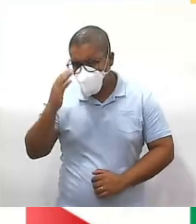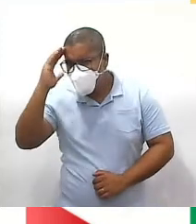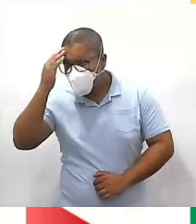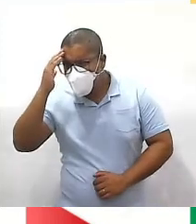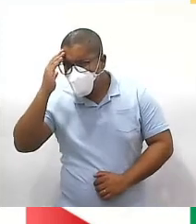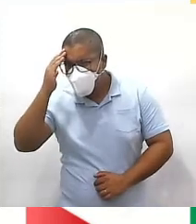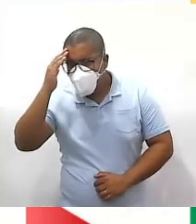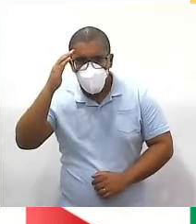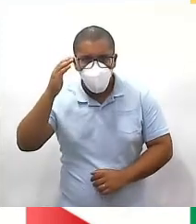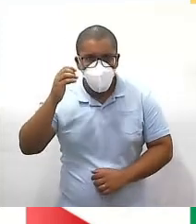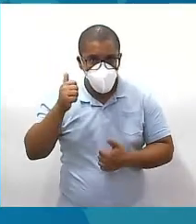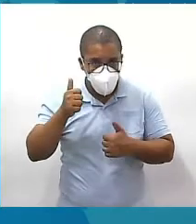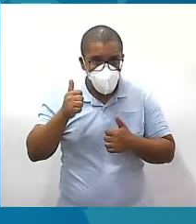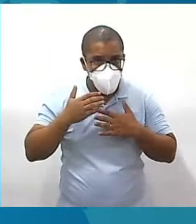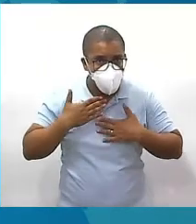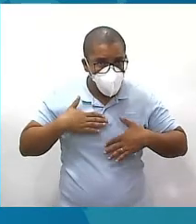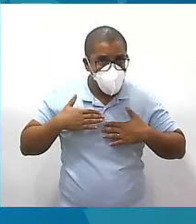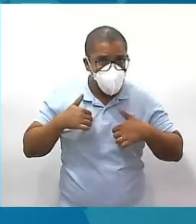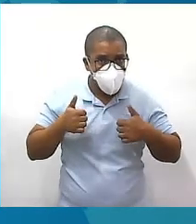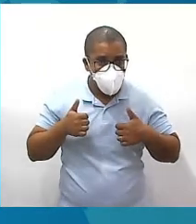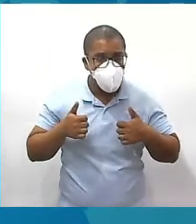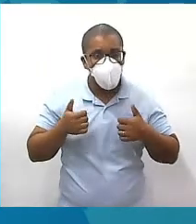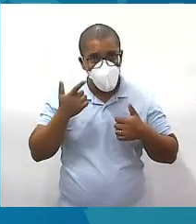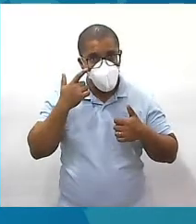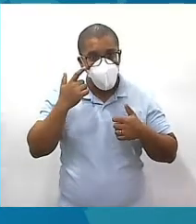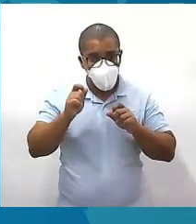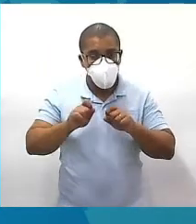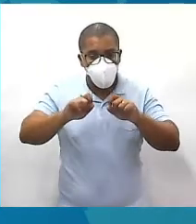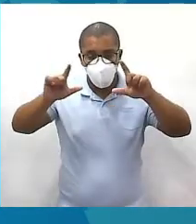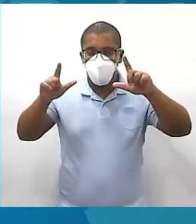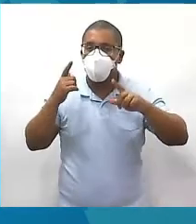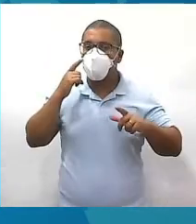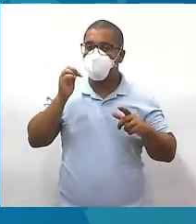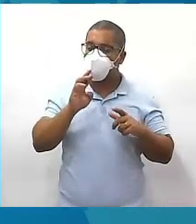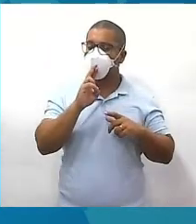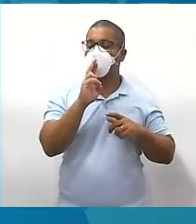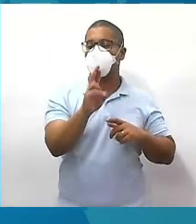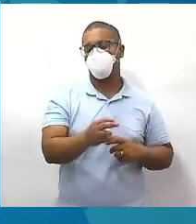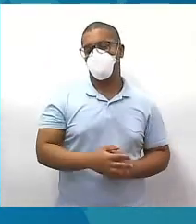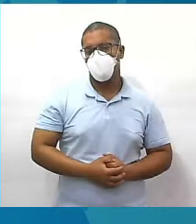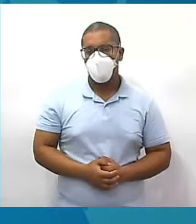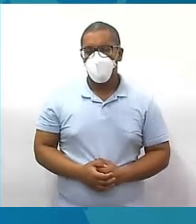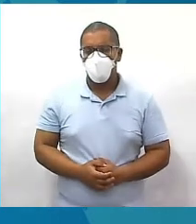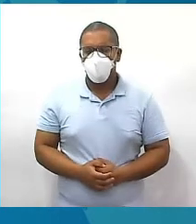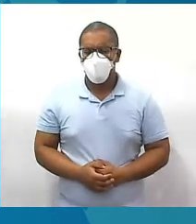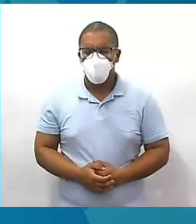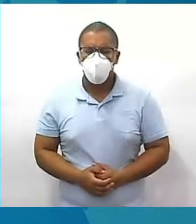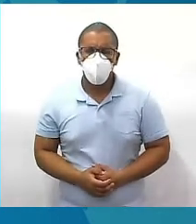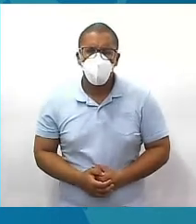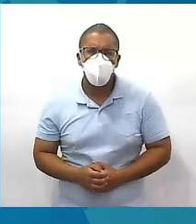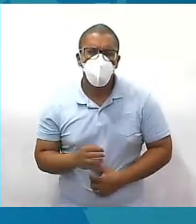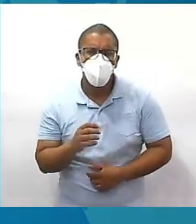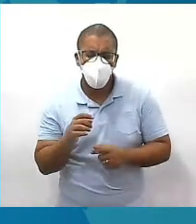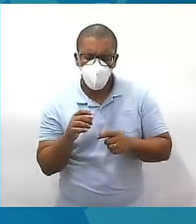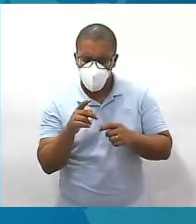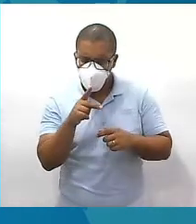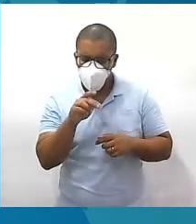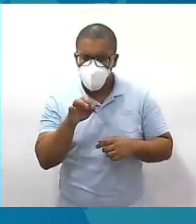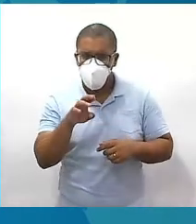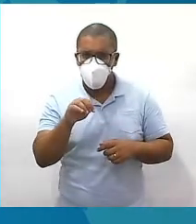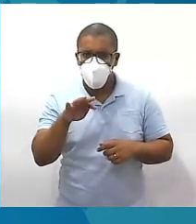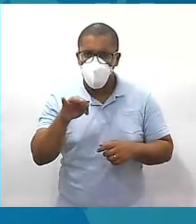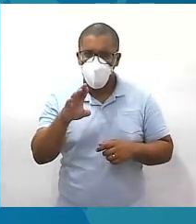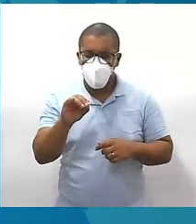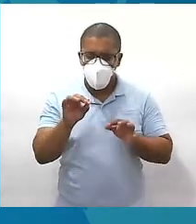entender? Tá tranquilo na animação? Então segue comigo agora para a gente poder verificar lá. Ó, como é que eu vou achar o perímetro? O perímetro